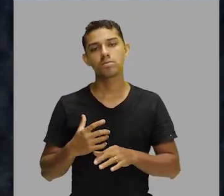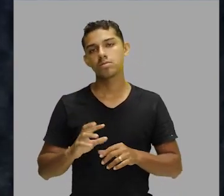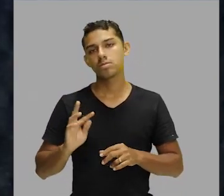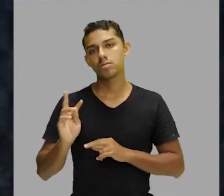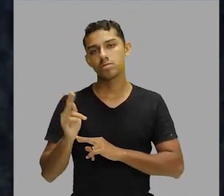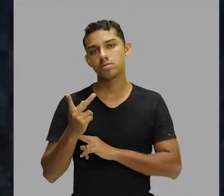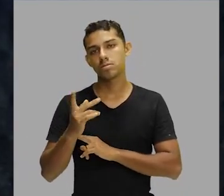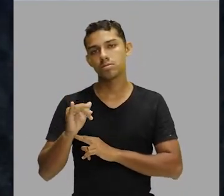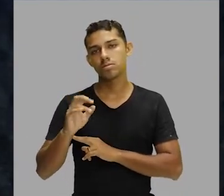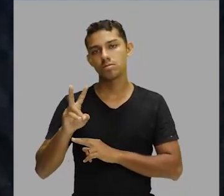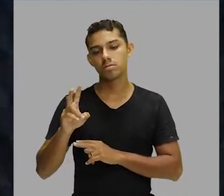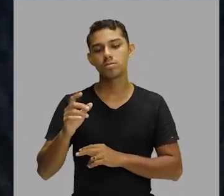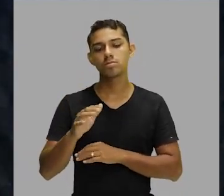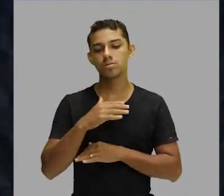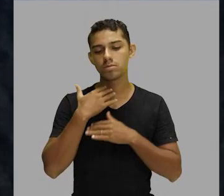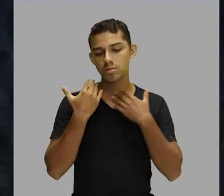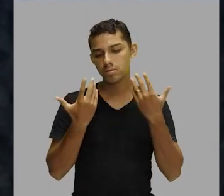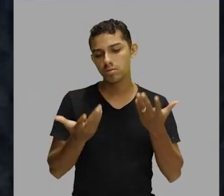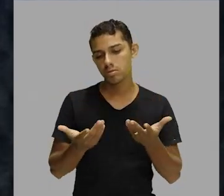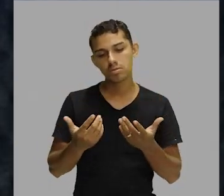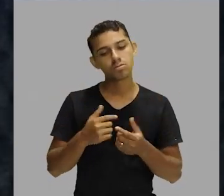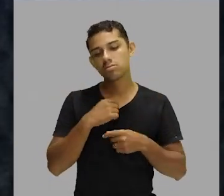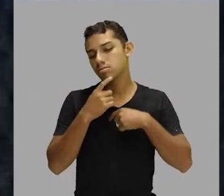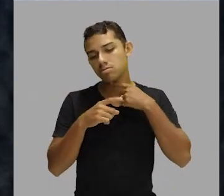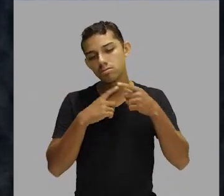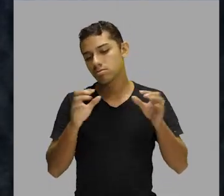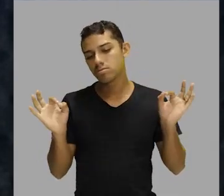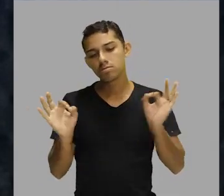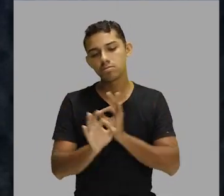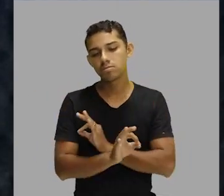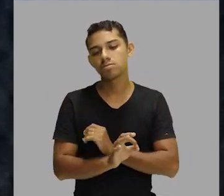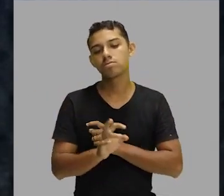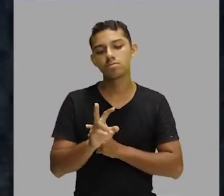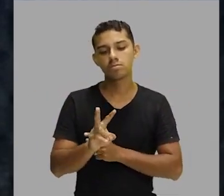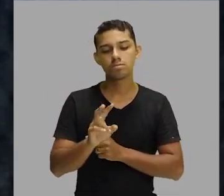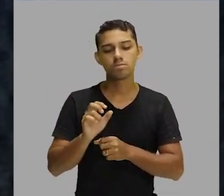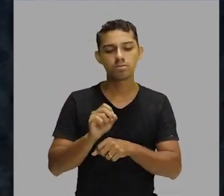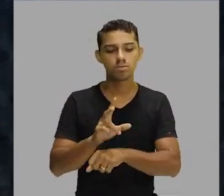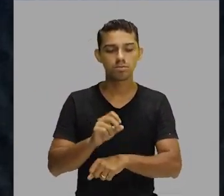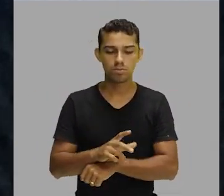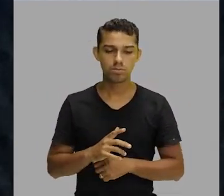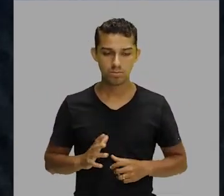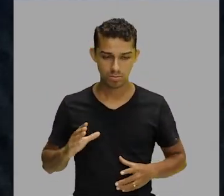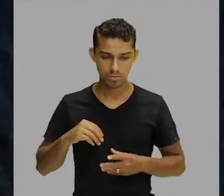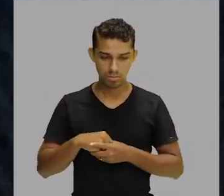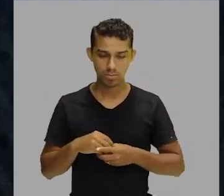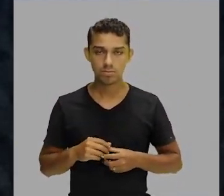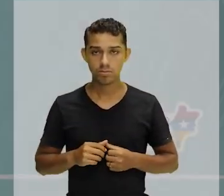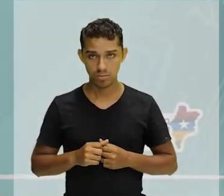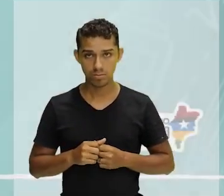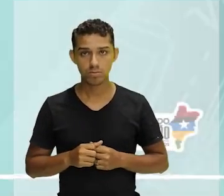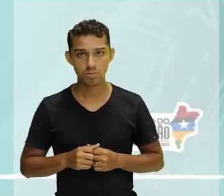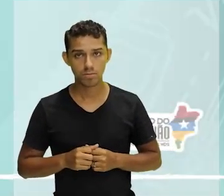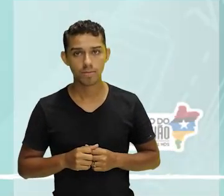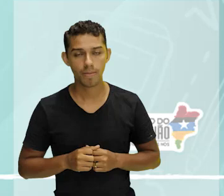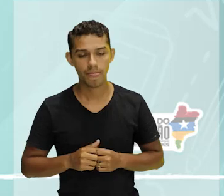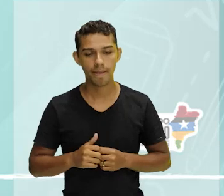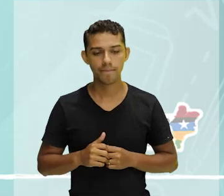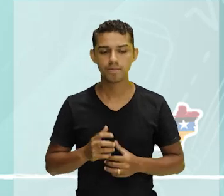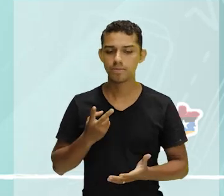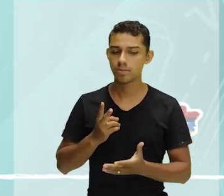que essa célula vai morrer, porque ela não vai aguentar tanto vírus no interior dela, tá? Então, usar